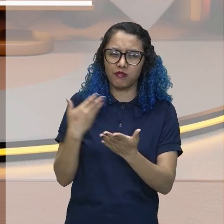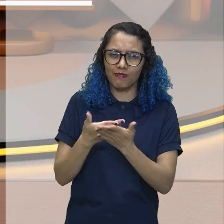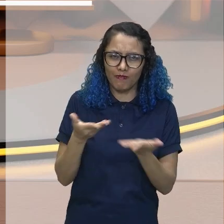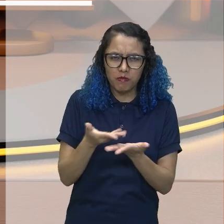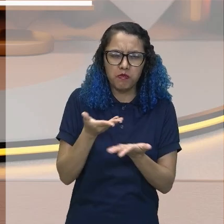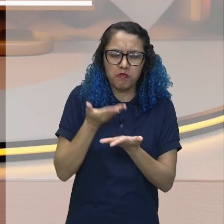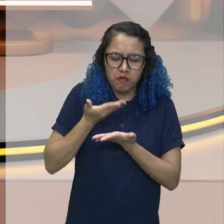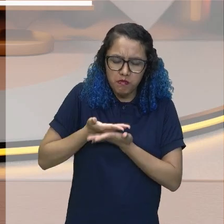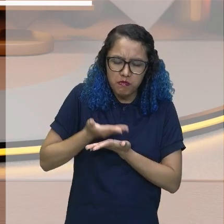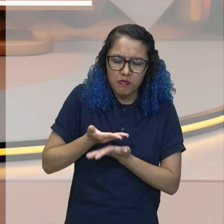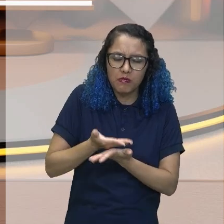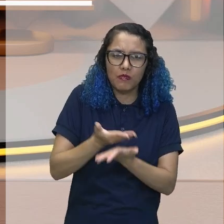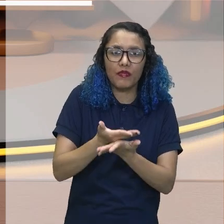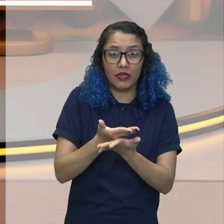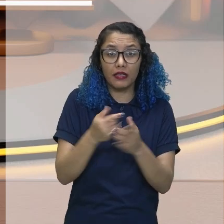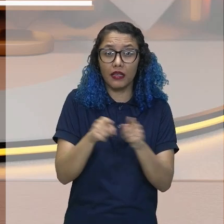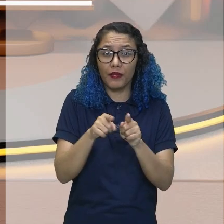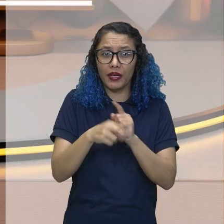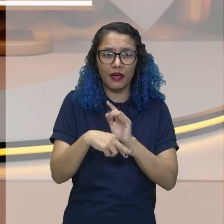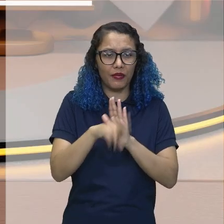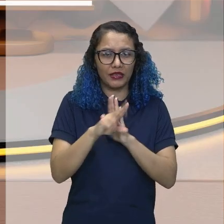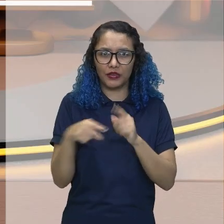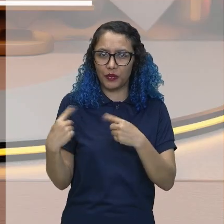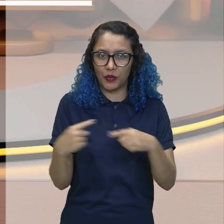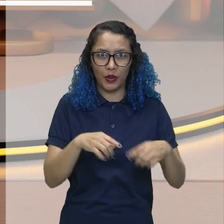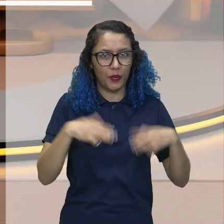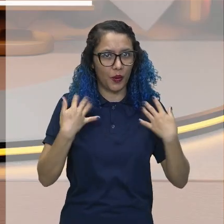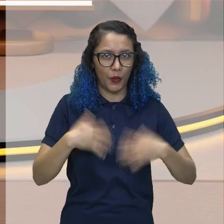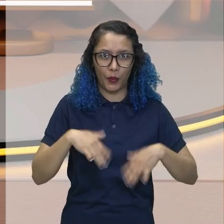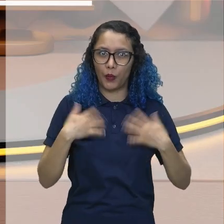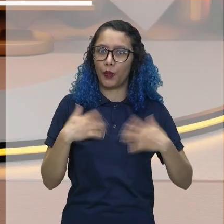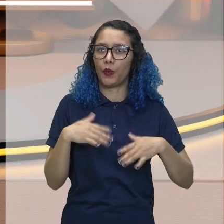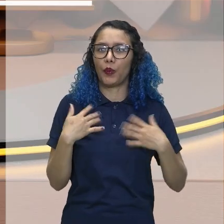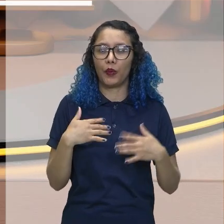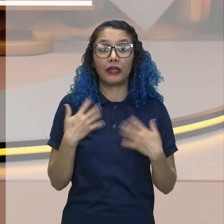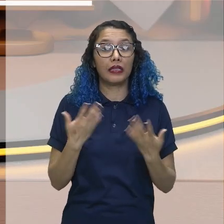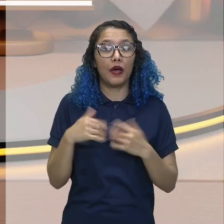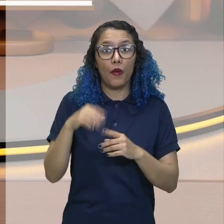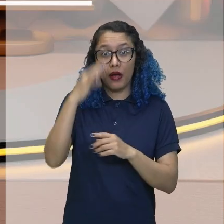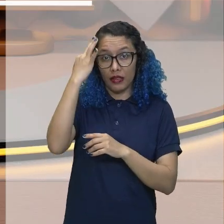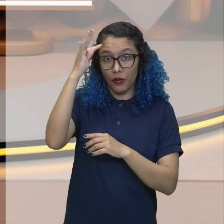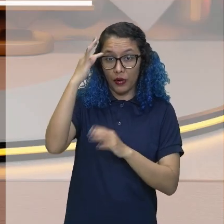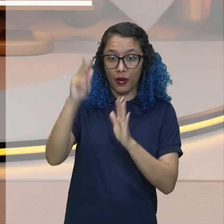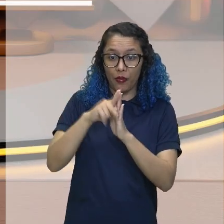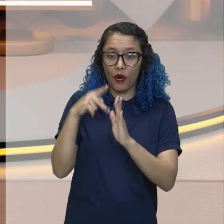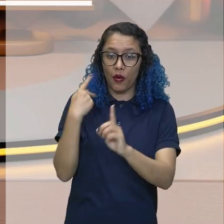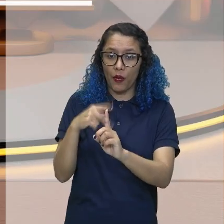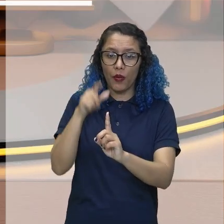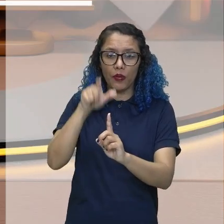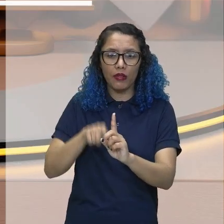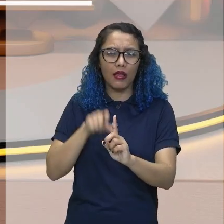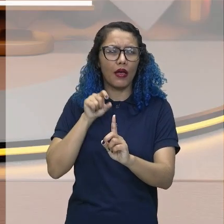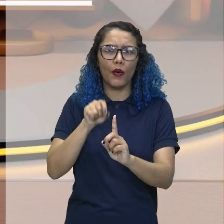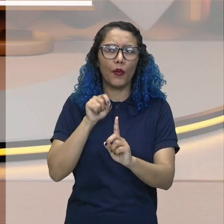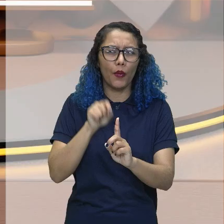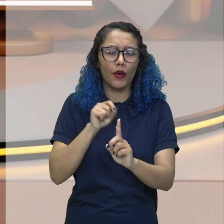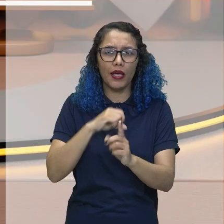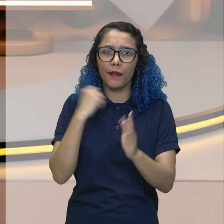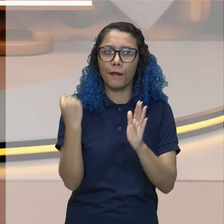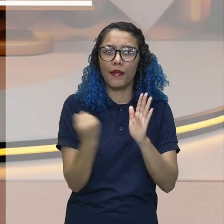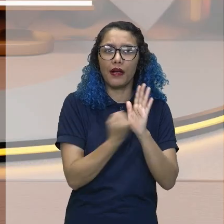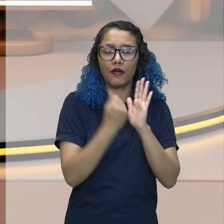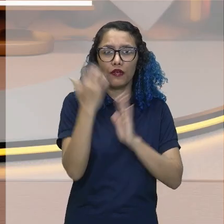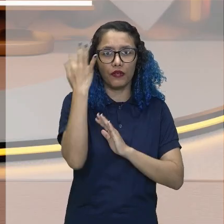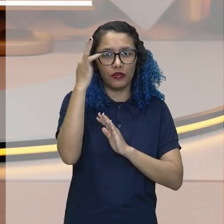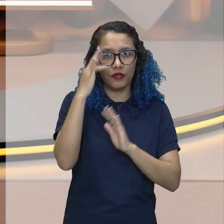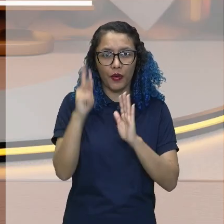hoje ele representa uma polêmica muito grande. O seu pensamento foi um pensamento que marcou a filosofia do